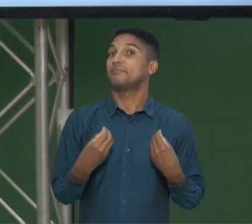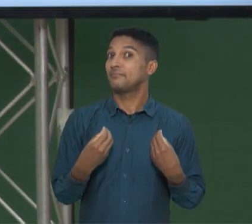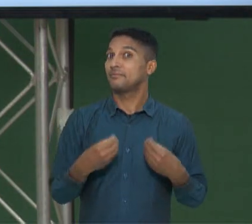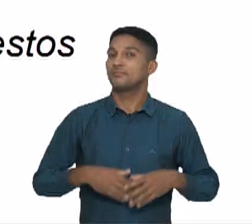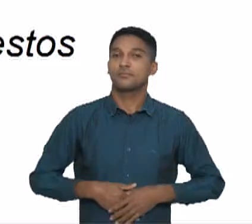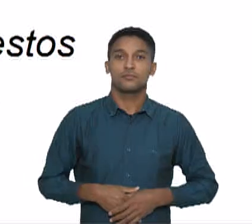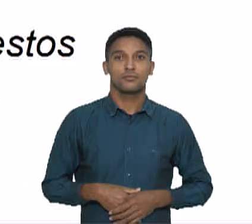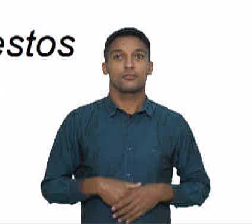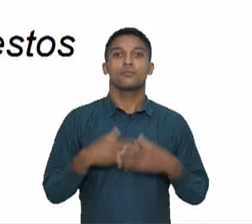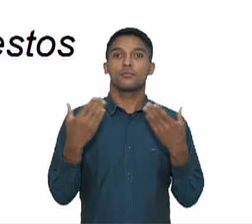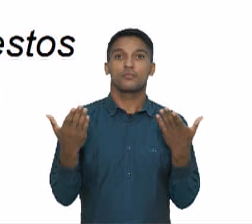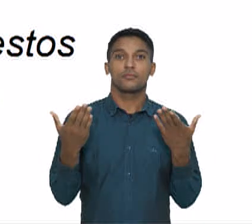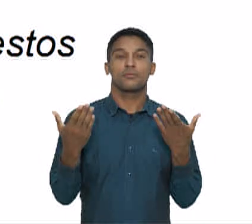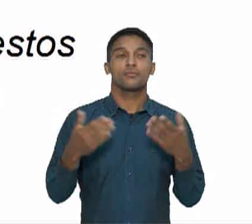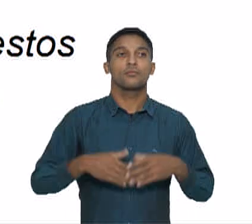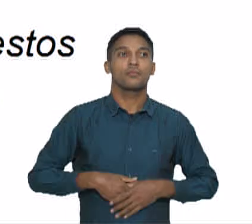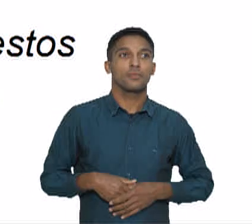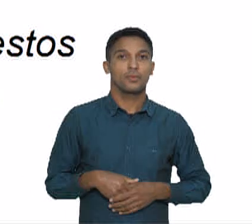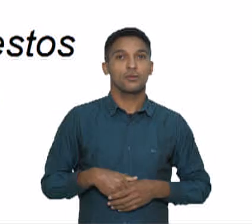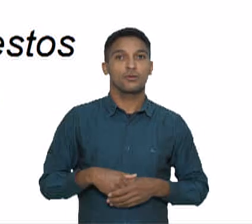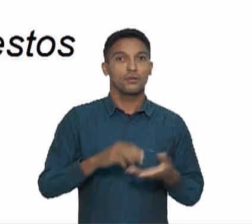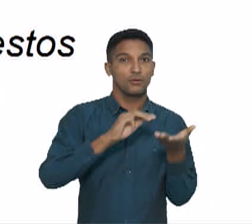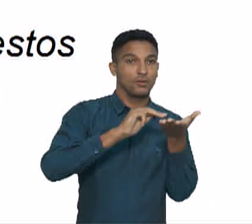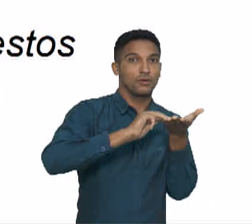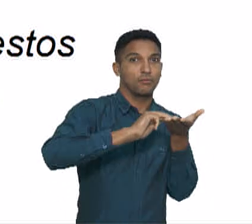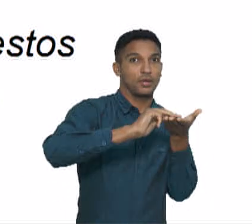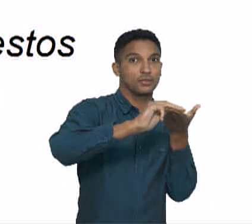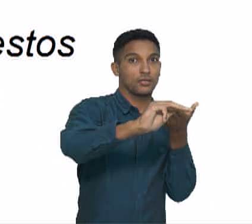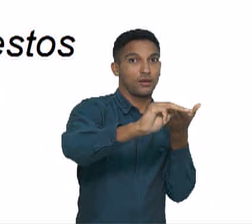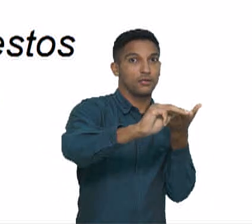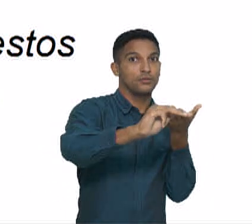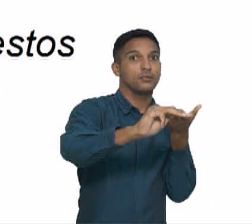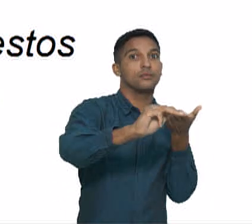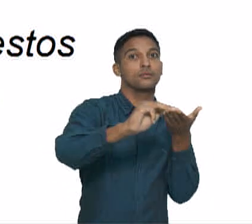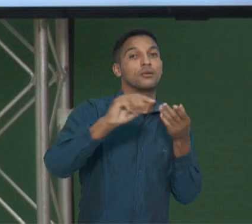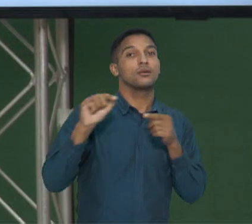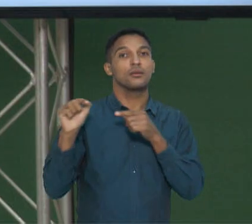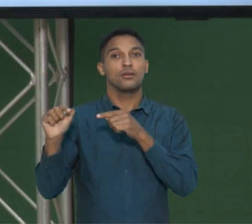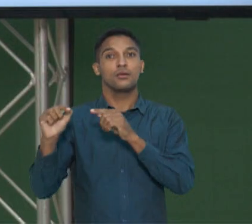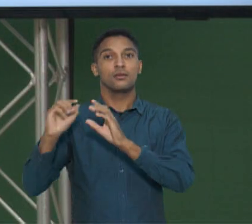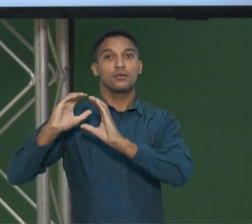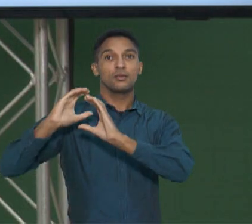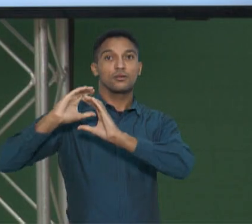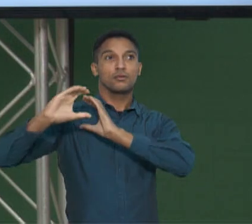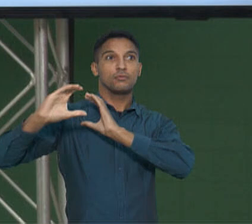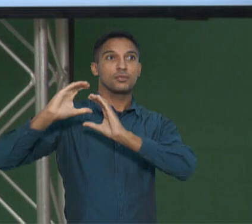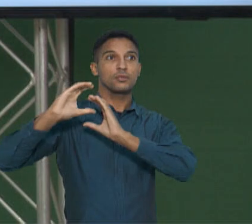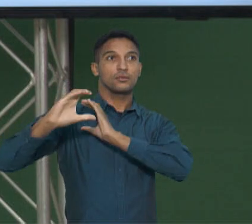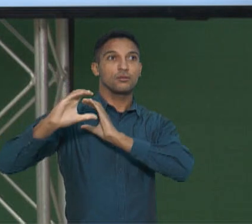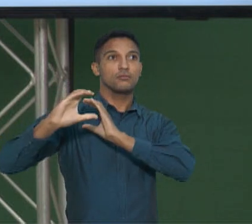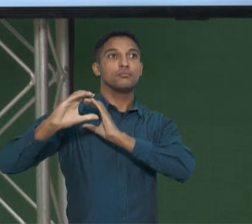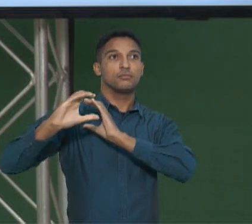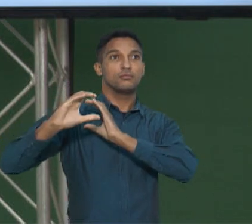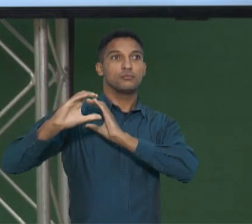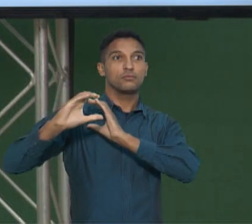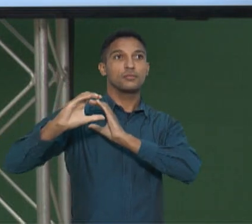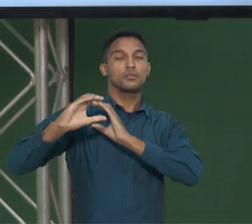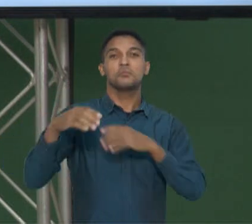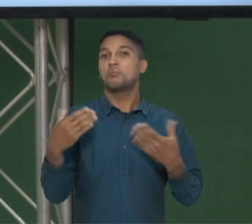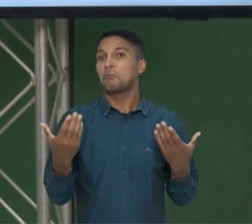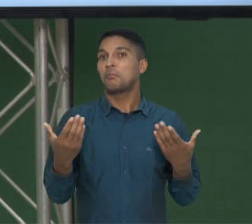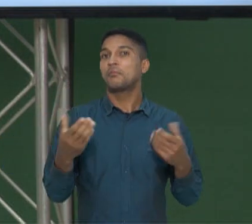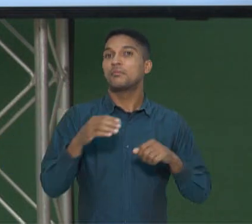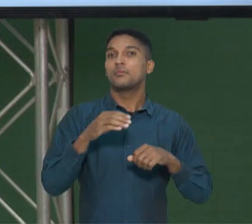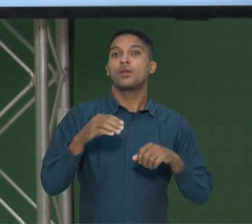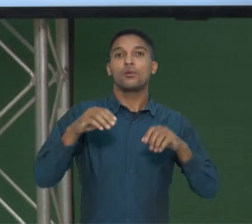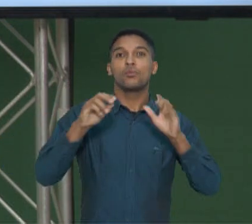El mensaje versus la comunicación. Entonces, un concepto básico sobre lo que sería,